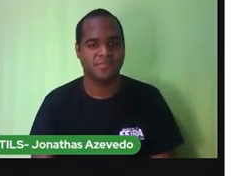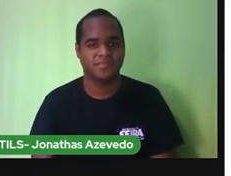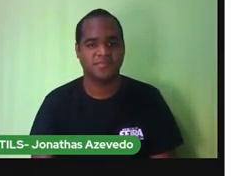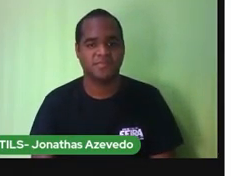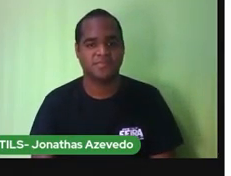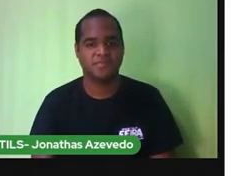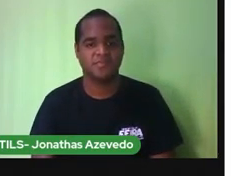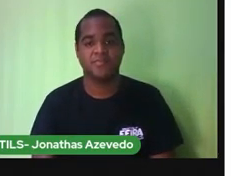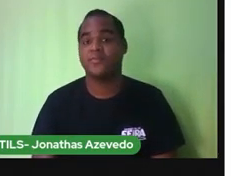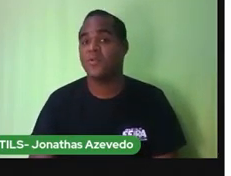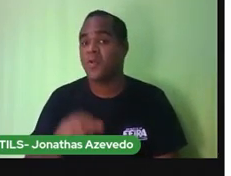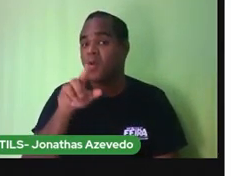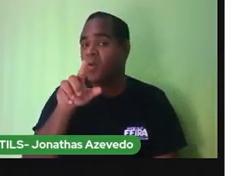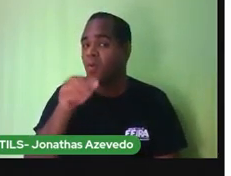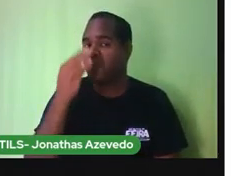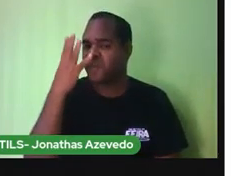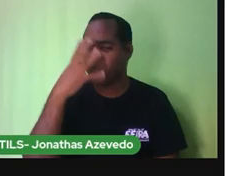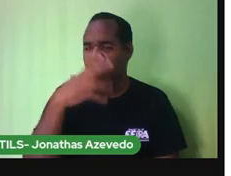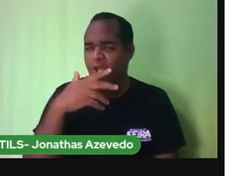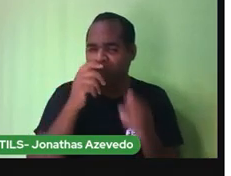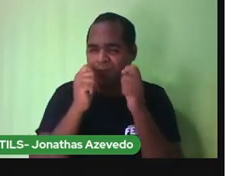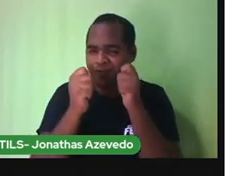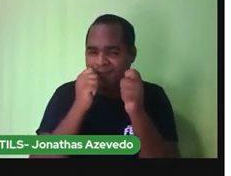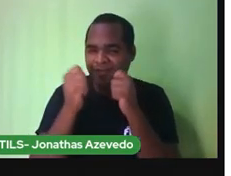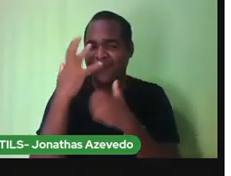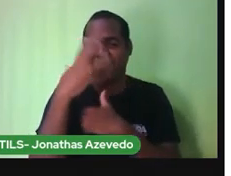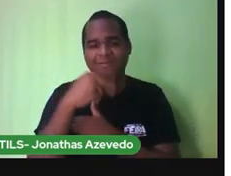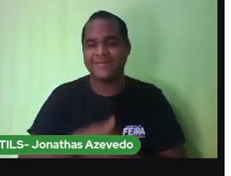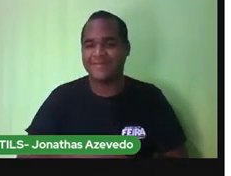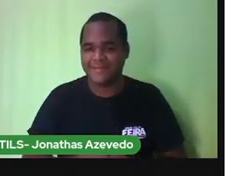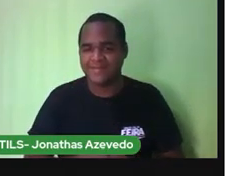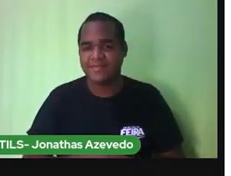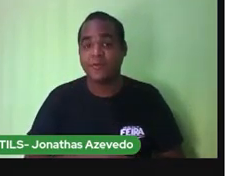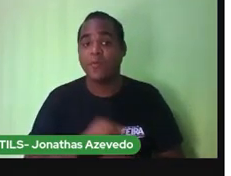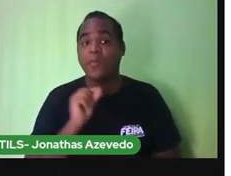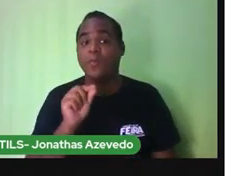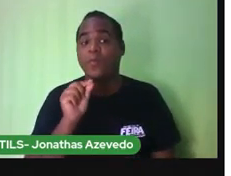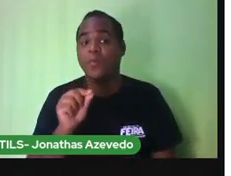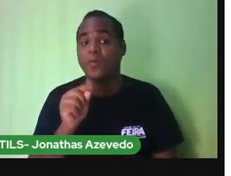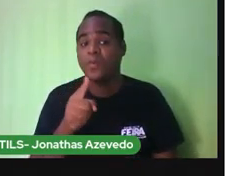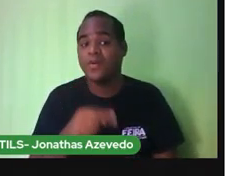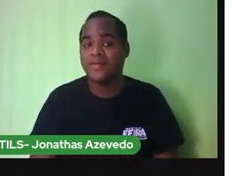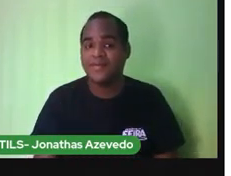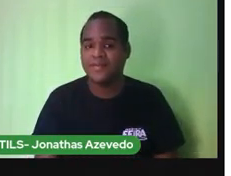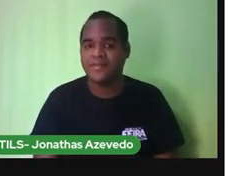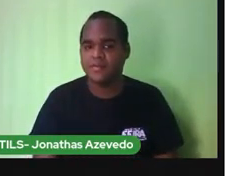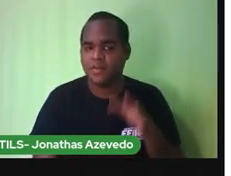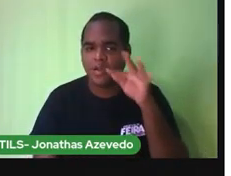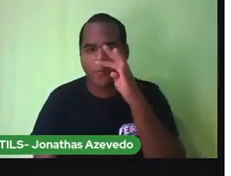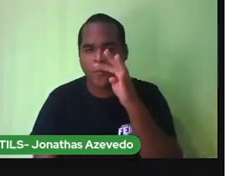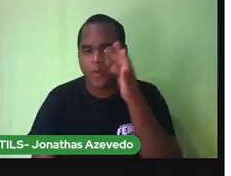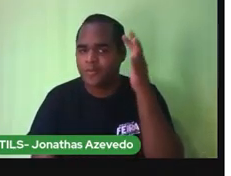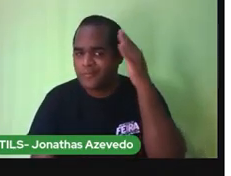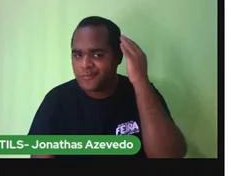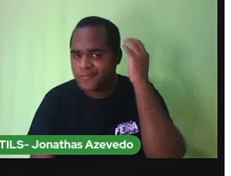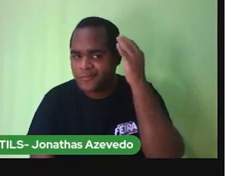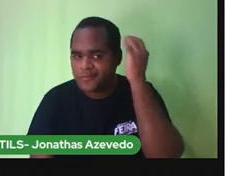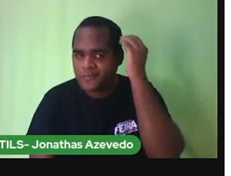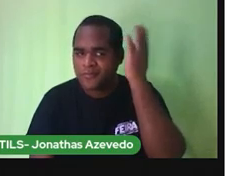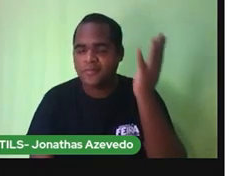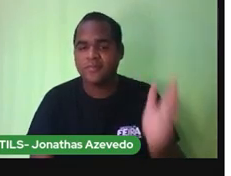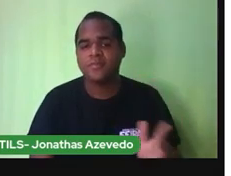E olha que menininha fofinha bonitinha o que bichinho é esse gente tá com uma florzinha no cabelo quem é